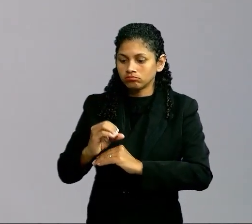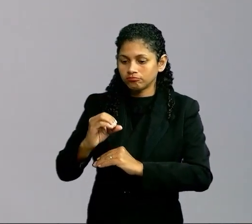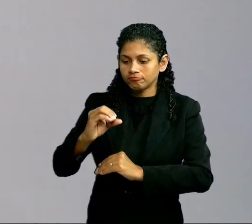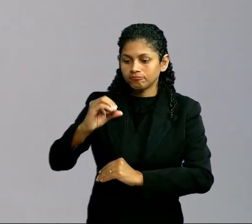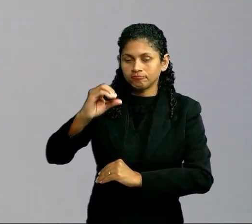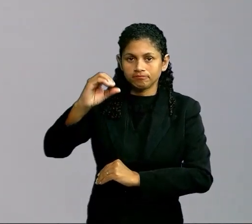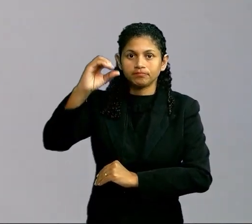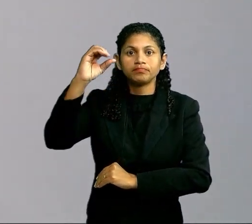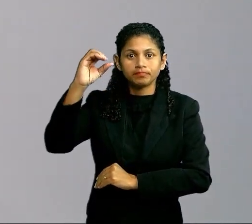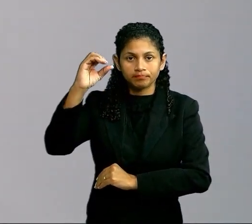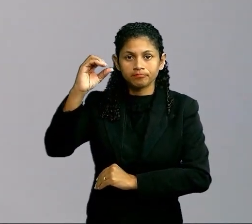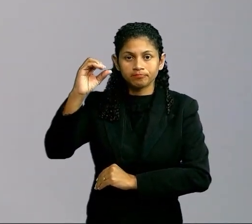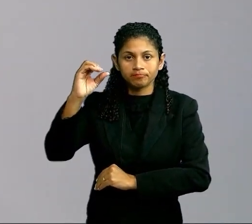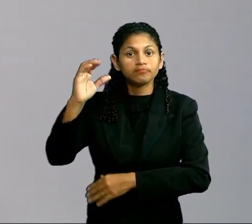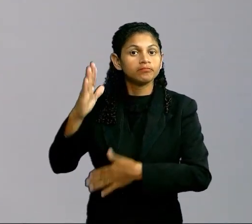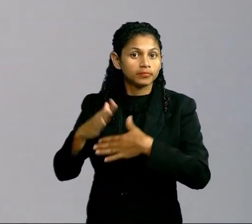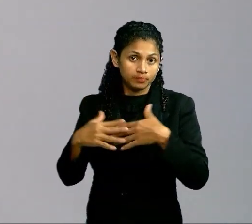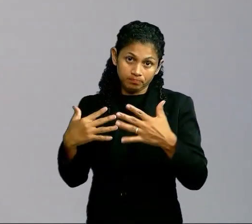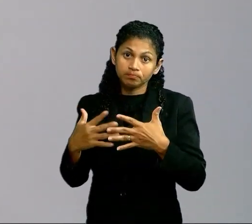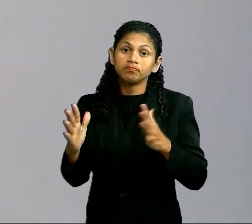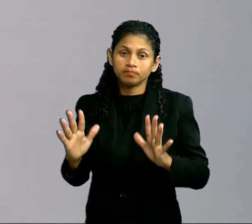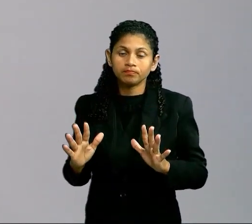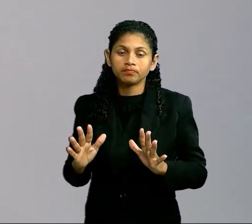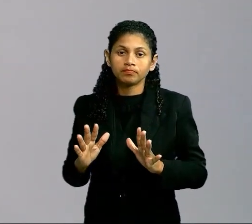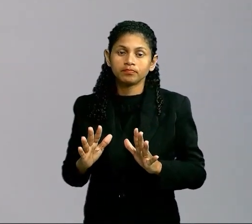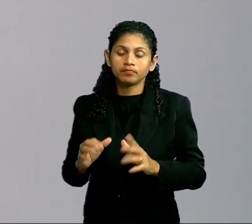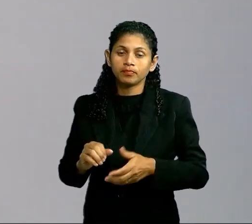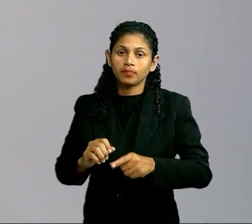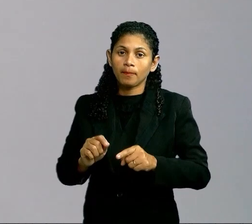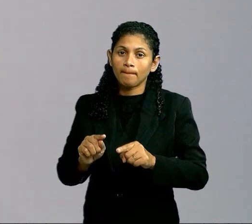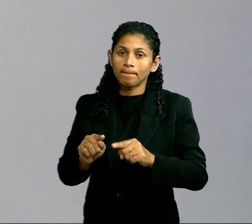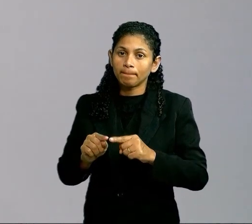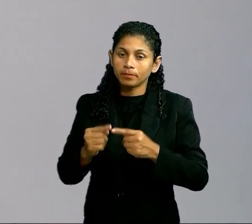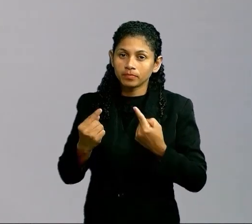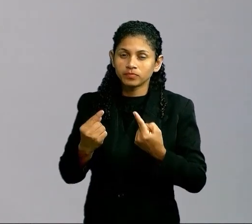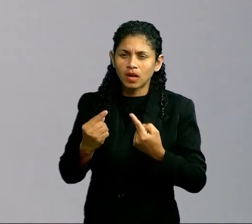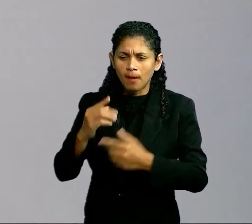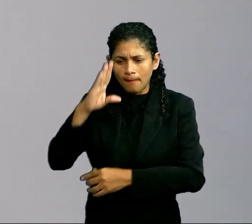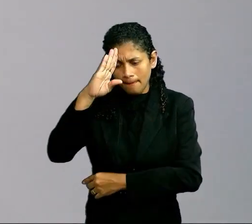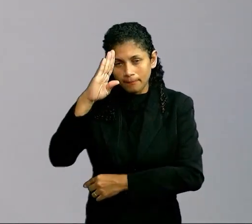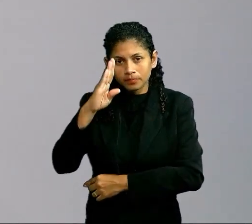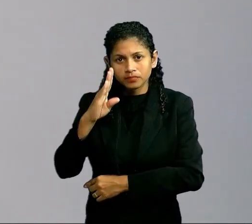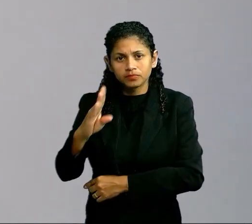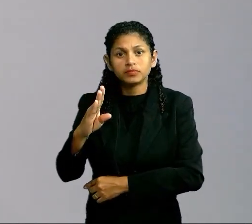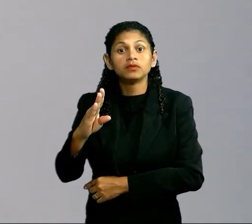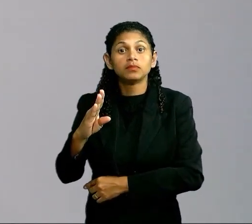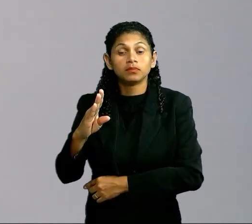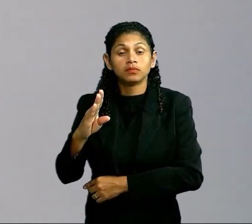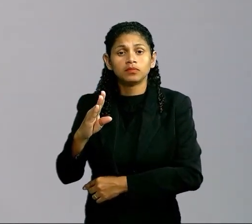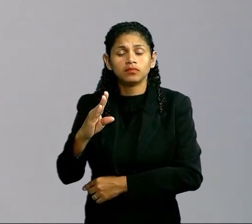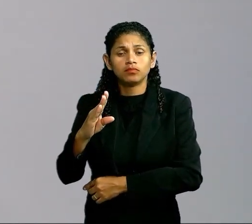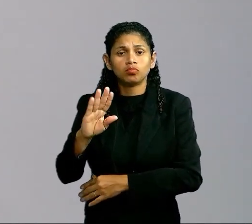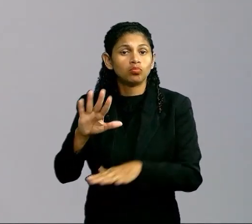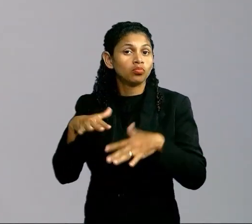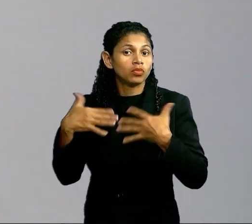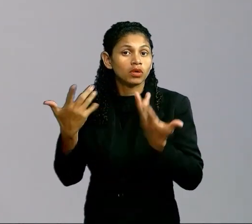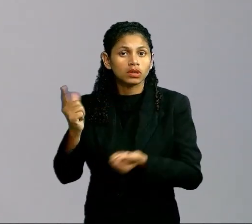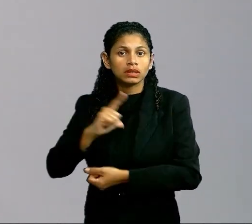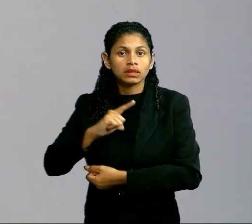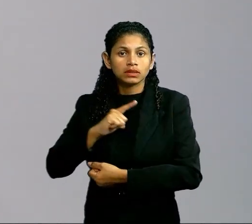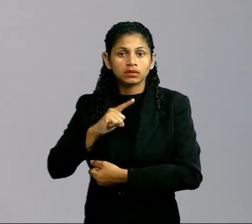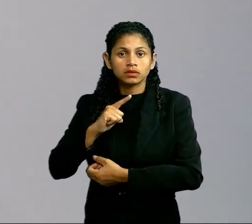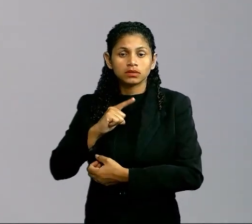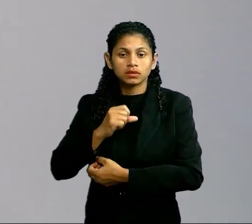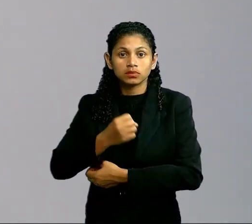sobre isso que a questão trata. Mas, especificamente, eu quero saber a cadeia principal. Qual é aquela que tem a maior quantidade